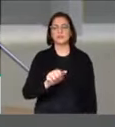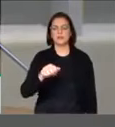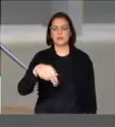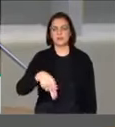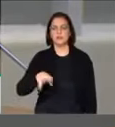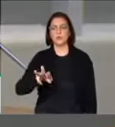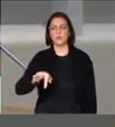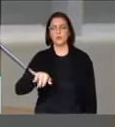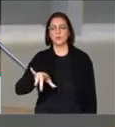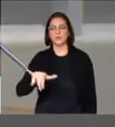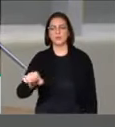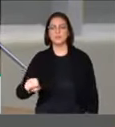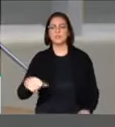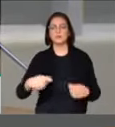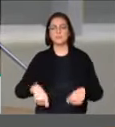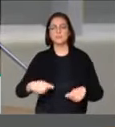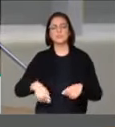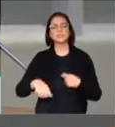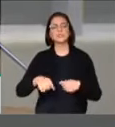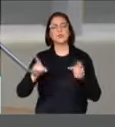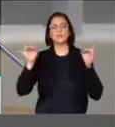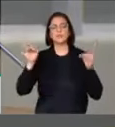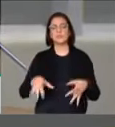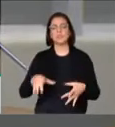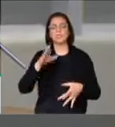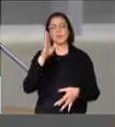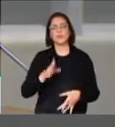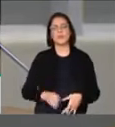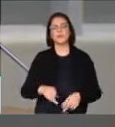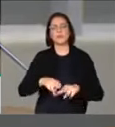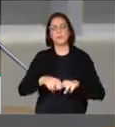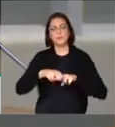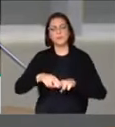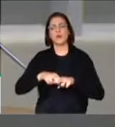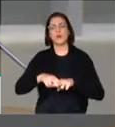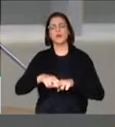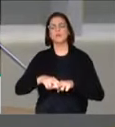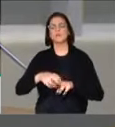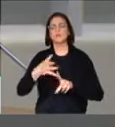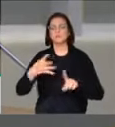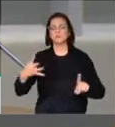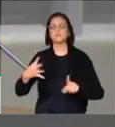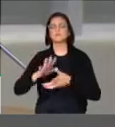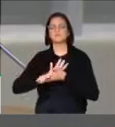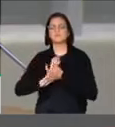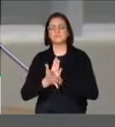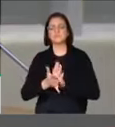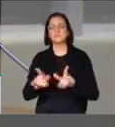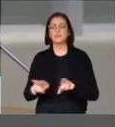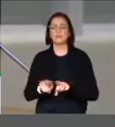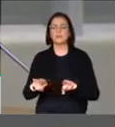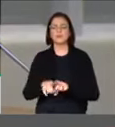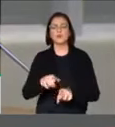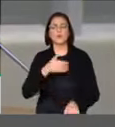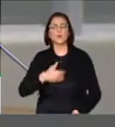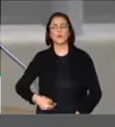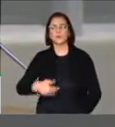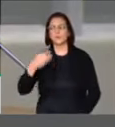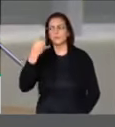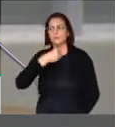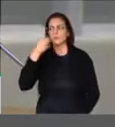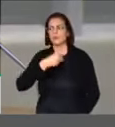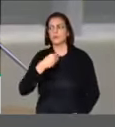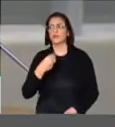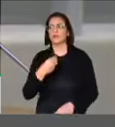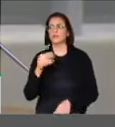Brasil diante da LGBTfobia, mas muito mais do que isso, da falha do Estado brasileiro em preservar a